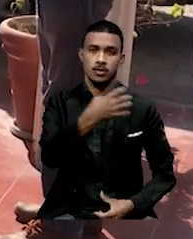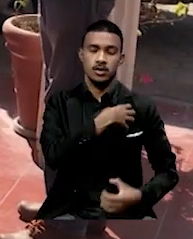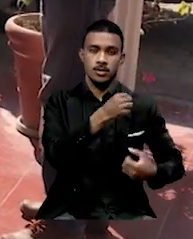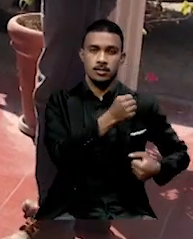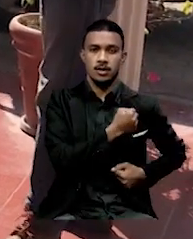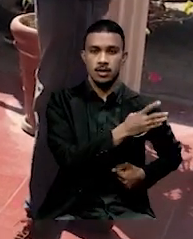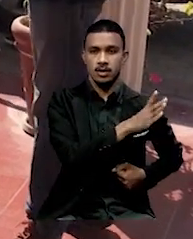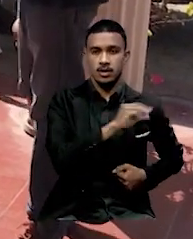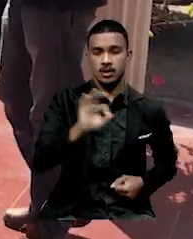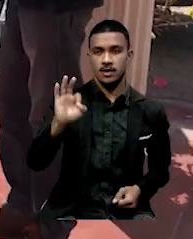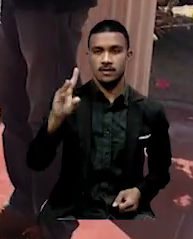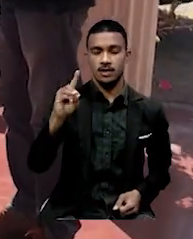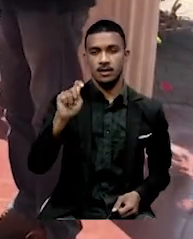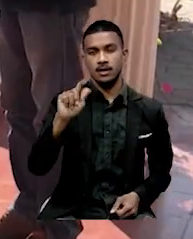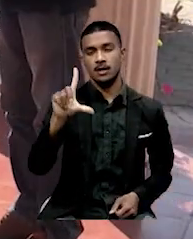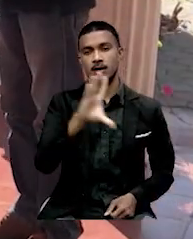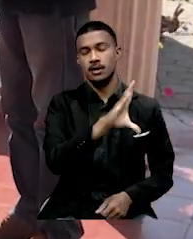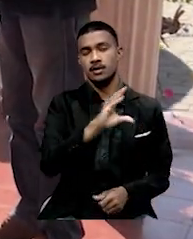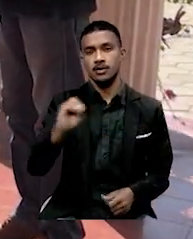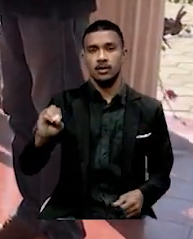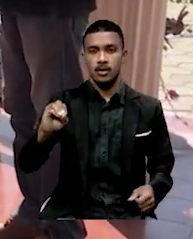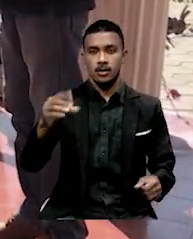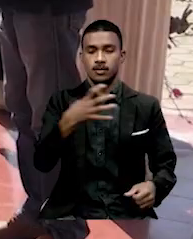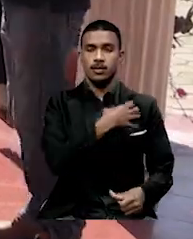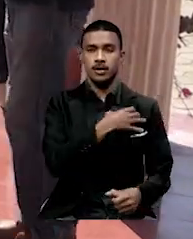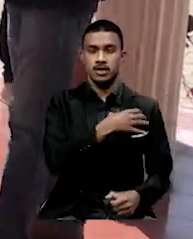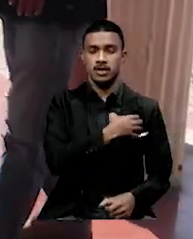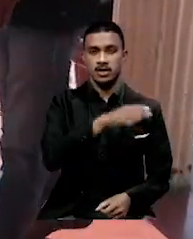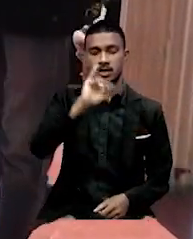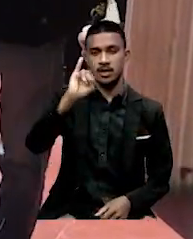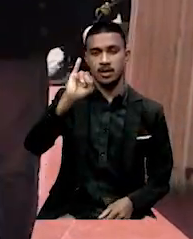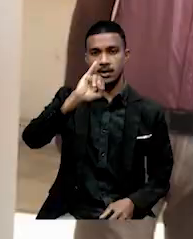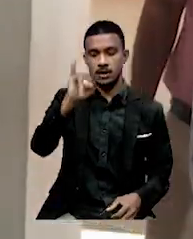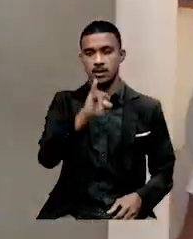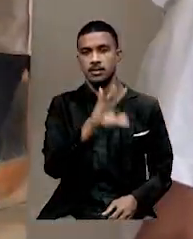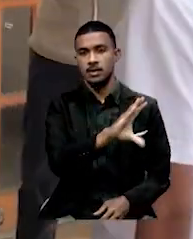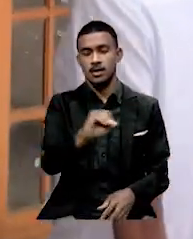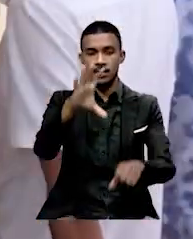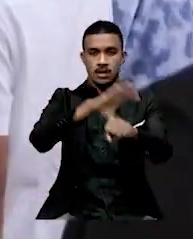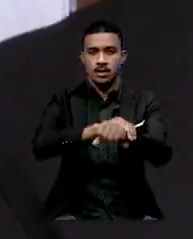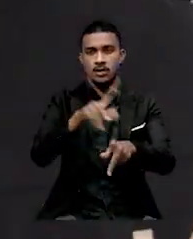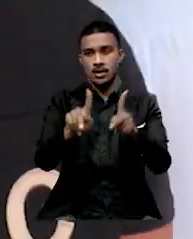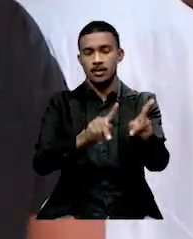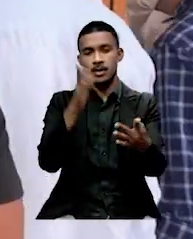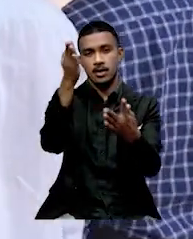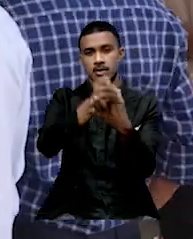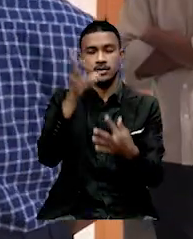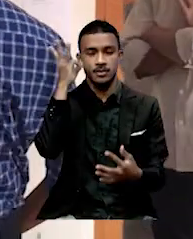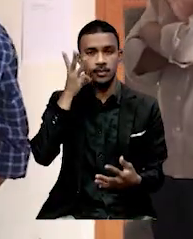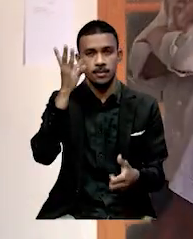FFDTL, na Polícia Científica e Investigação Criminal, também halou na capturação do suspeito tráfico de droga sira.